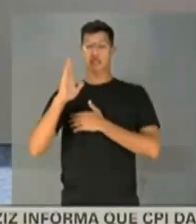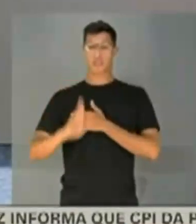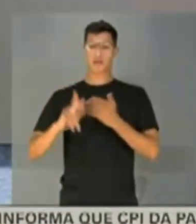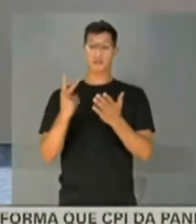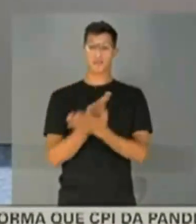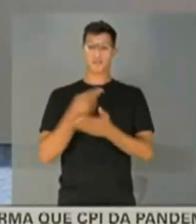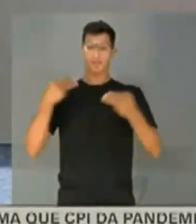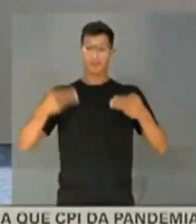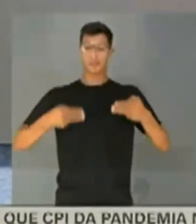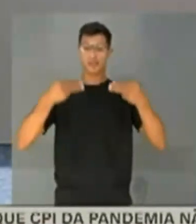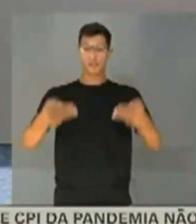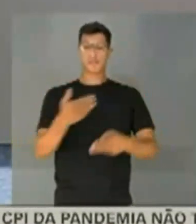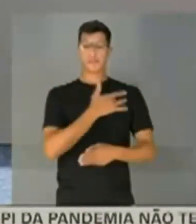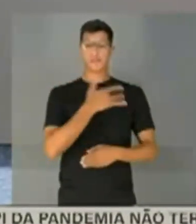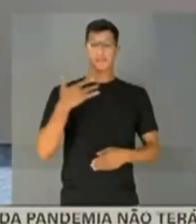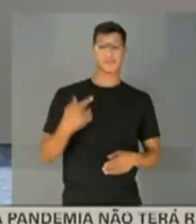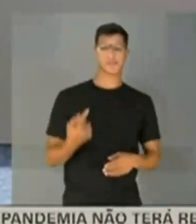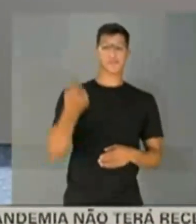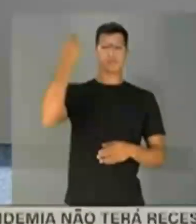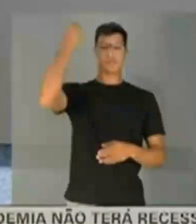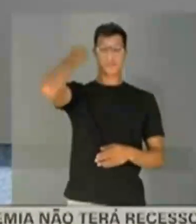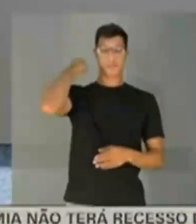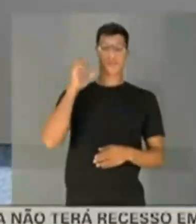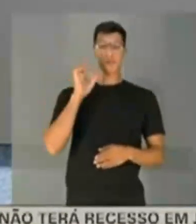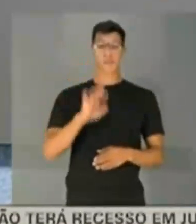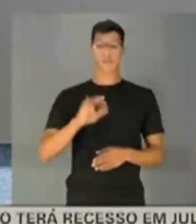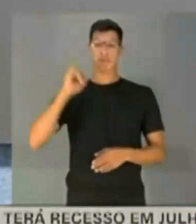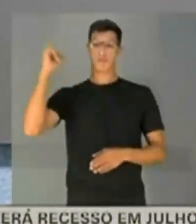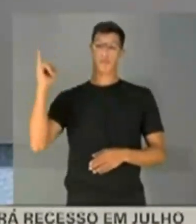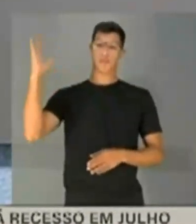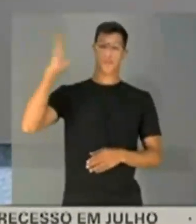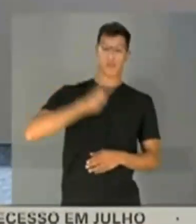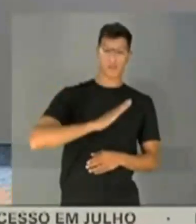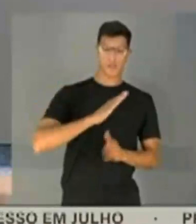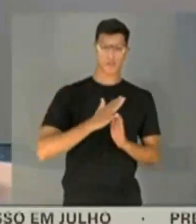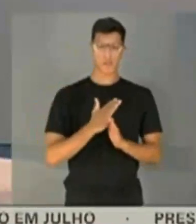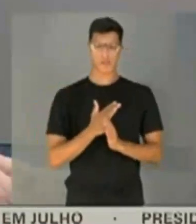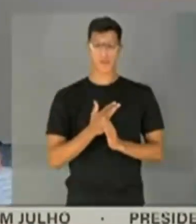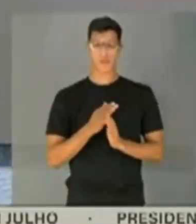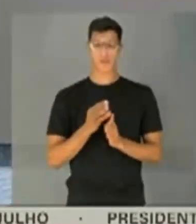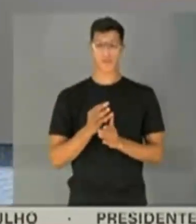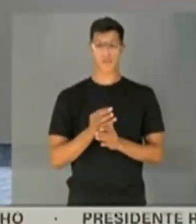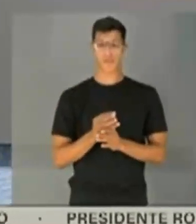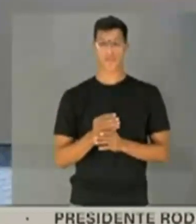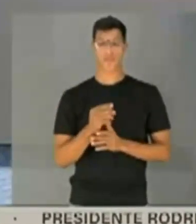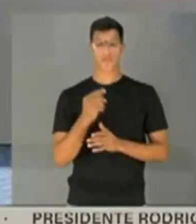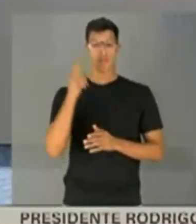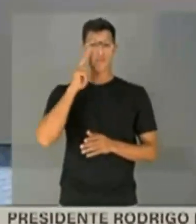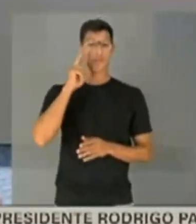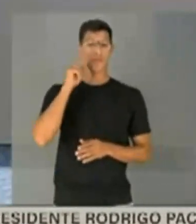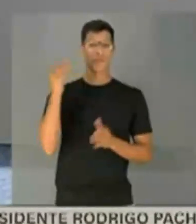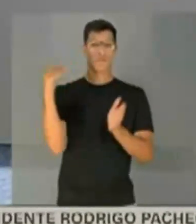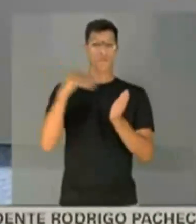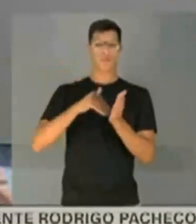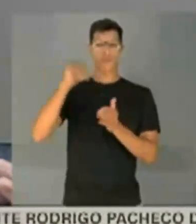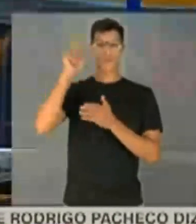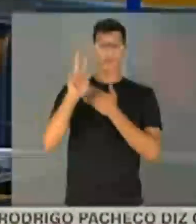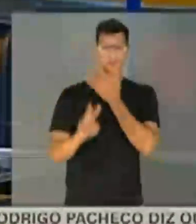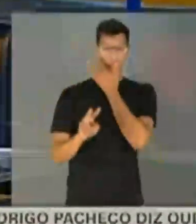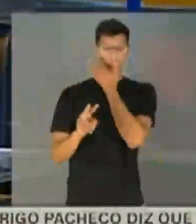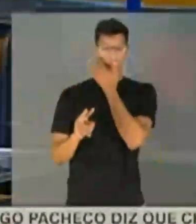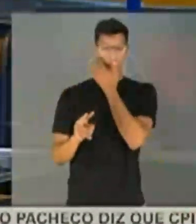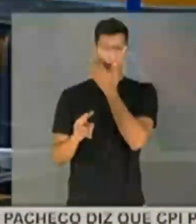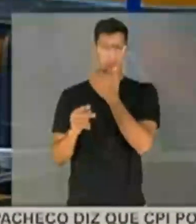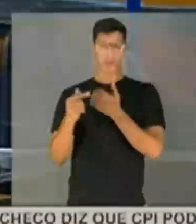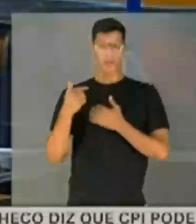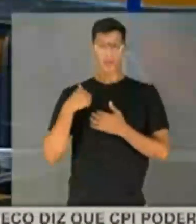no Ministério da Saúde antes, só em importação. Não está errado. O senhor lembra a última vez que isso aconteceu no Ministério da Saúde?